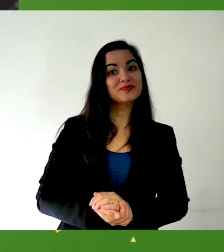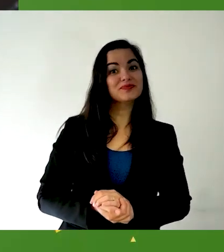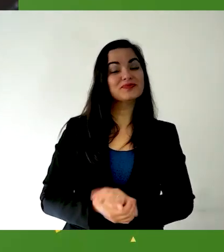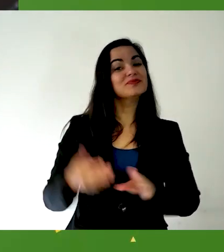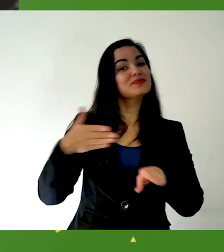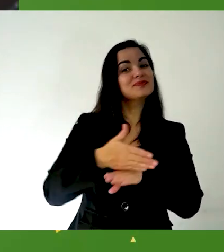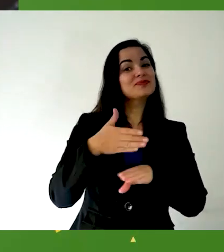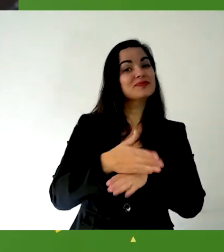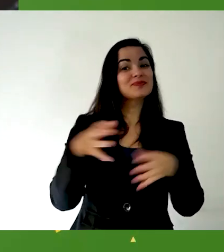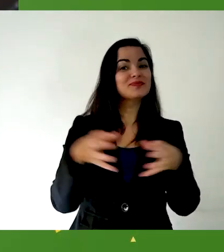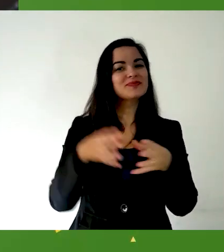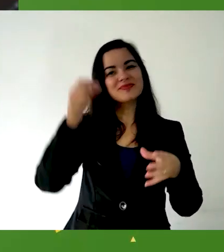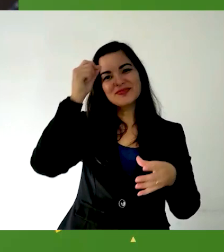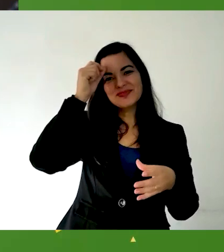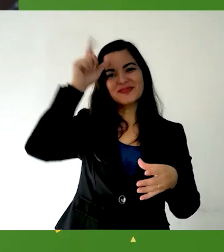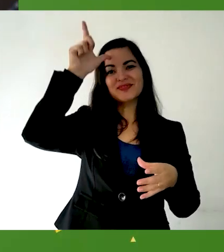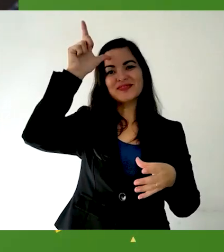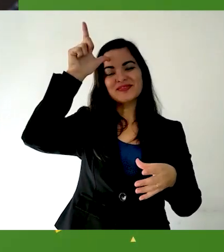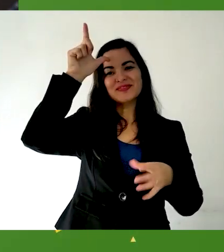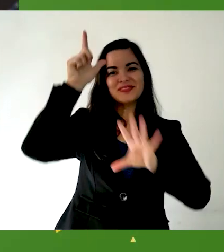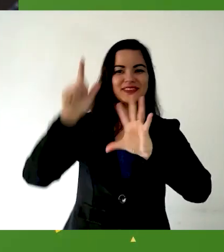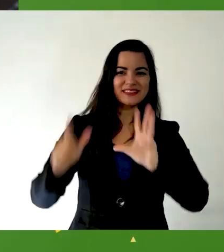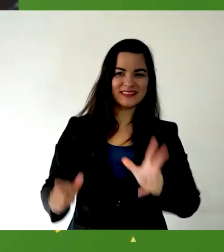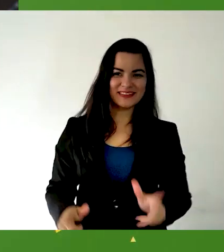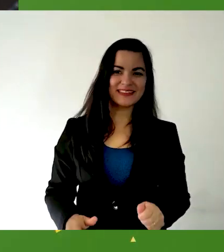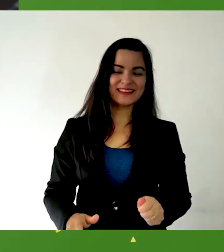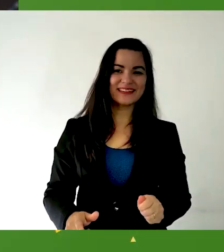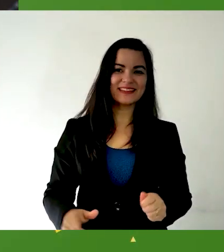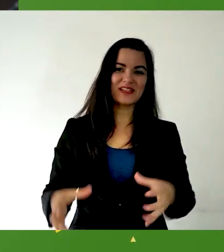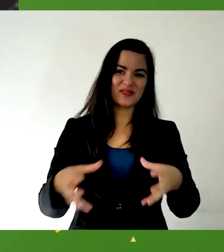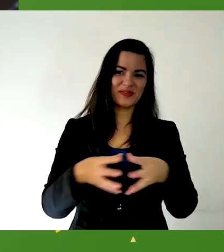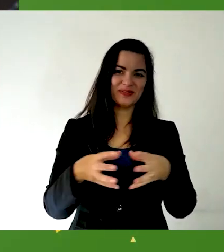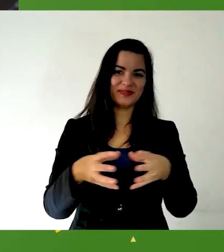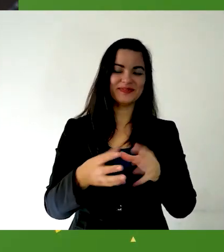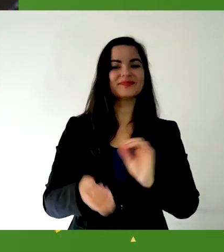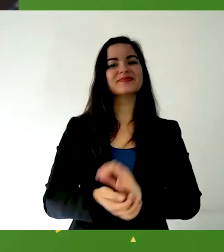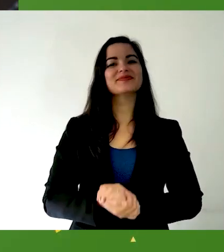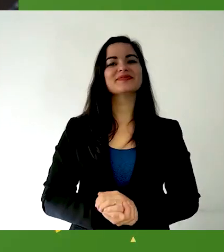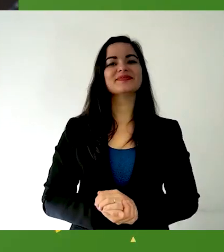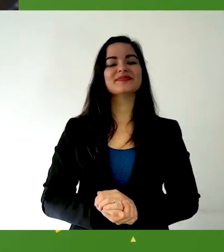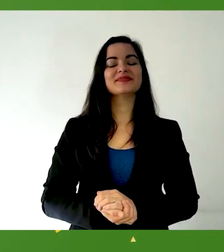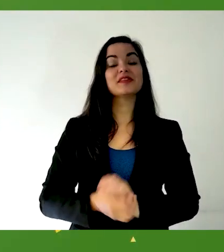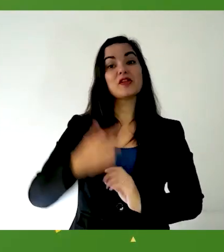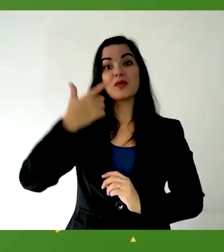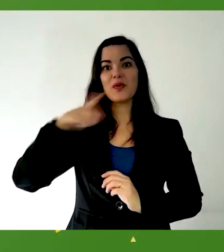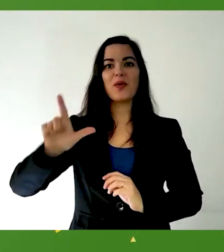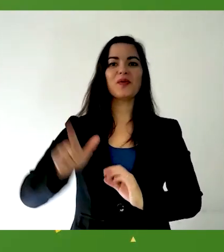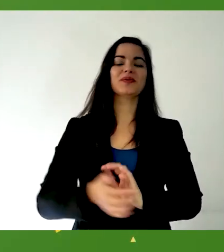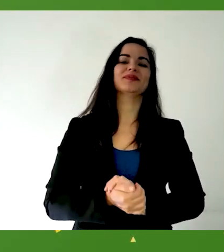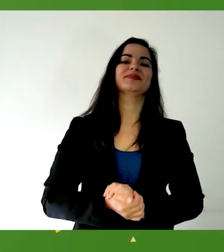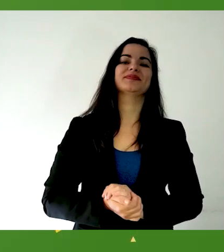Isso faz parte da cultura africana. E já vamos para o próximo.